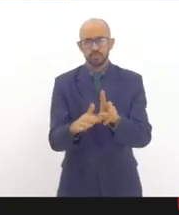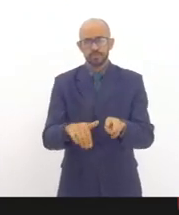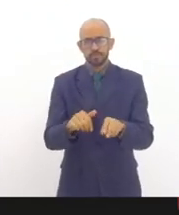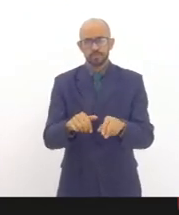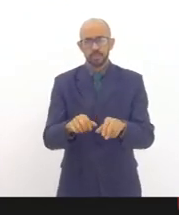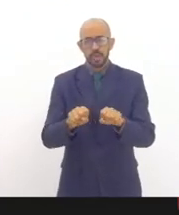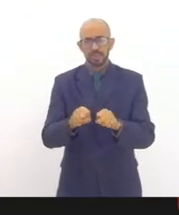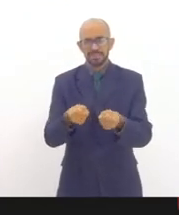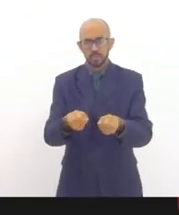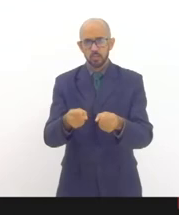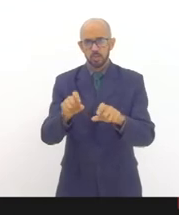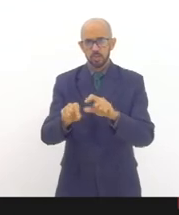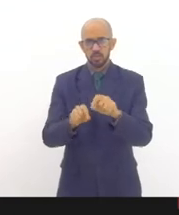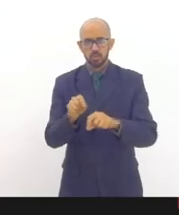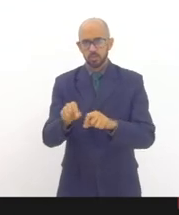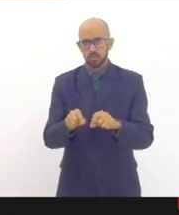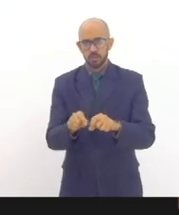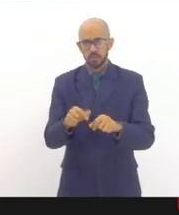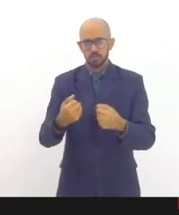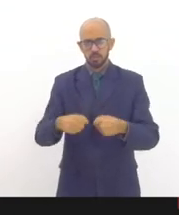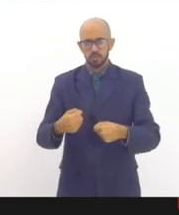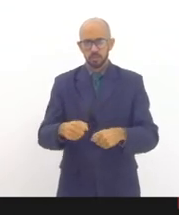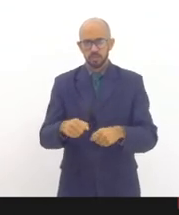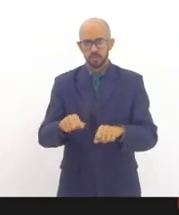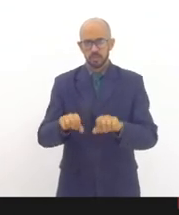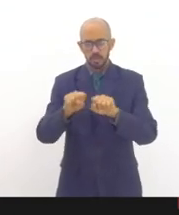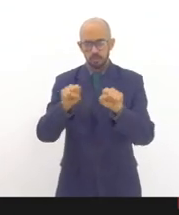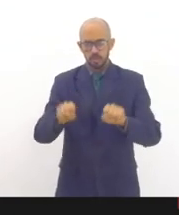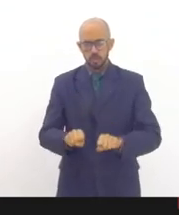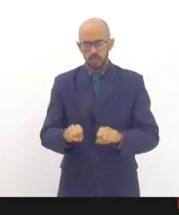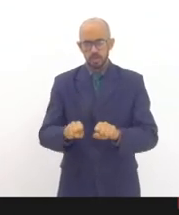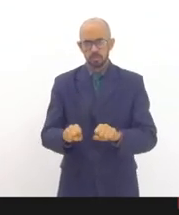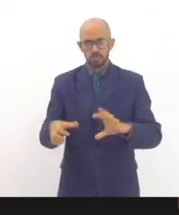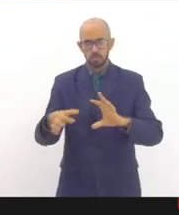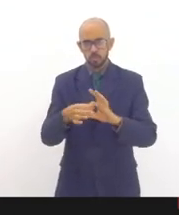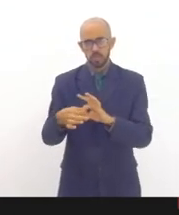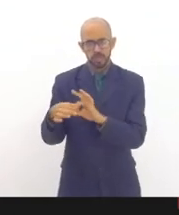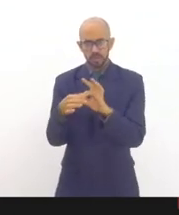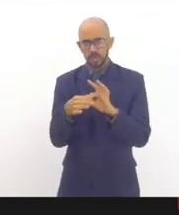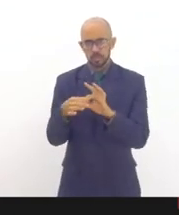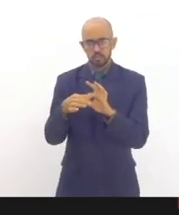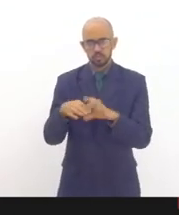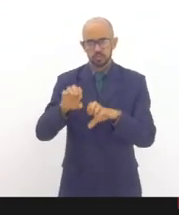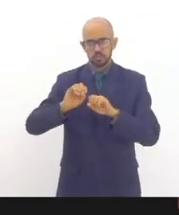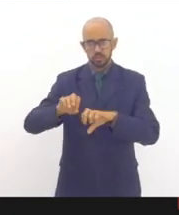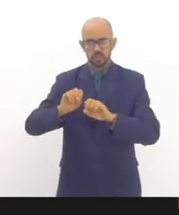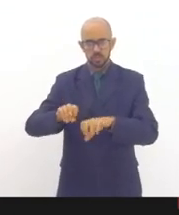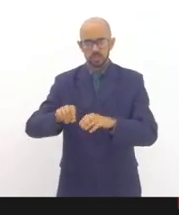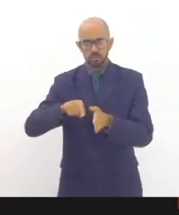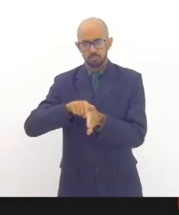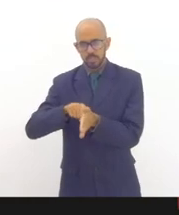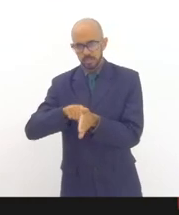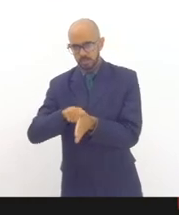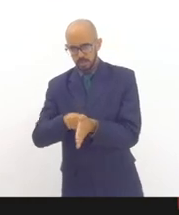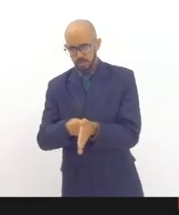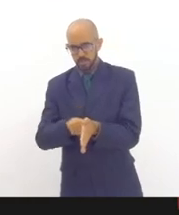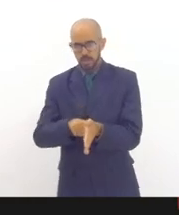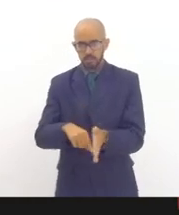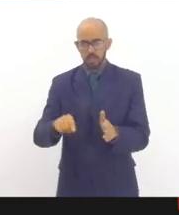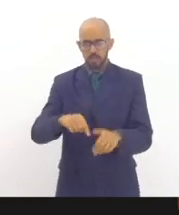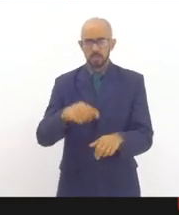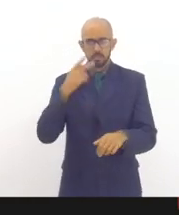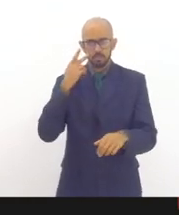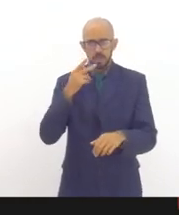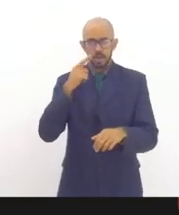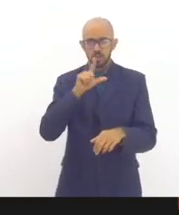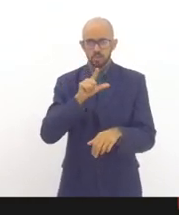assegura que deverá desenvolver programas integrados de ensino e pesquisa a fim de ofertar educação escolar